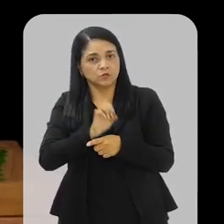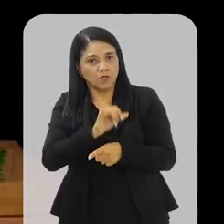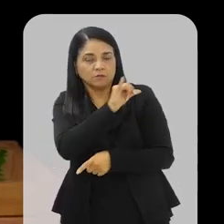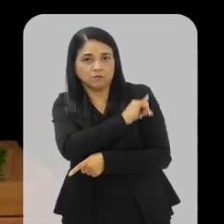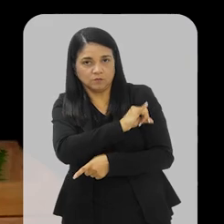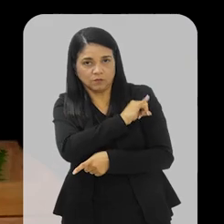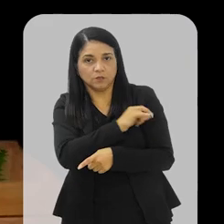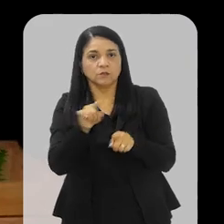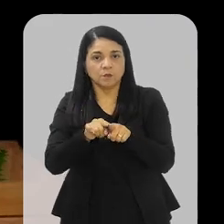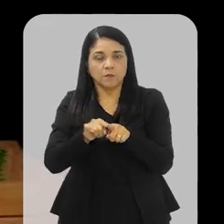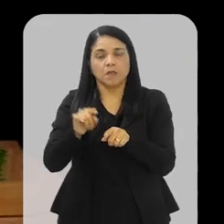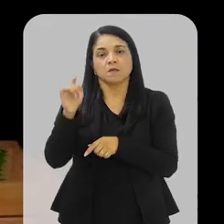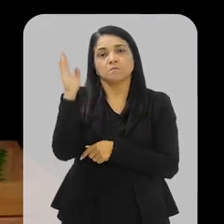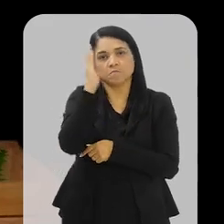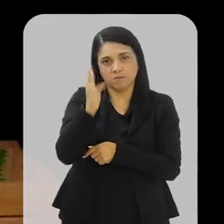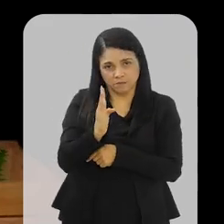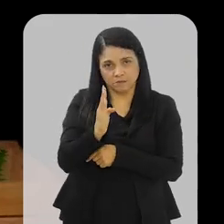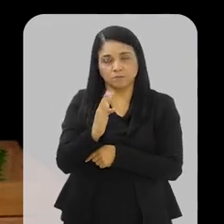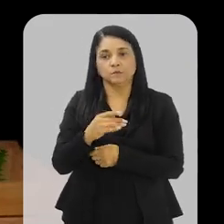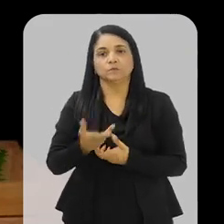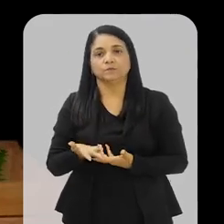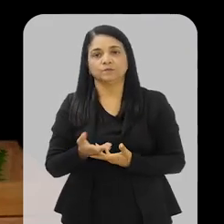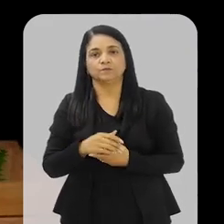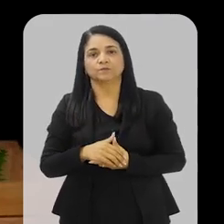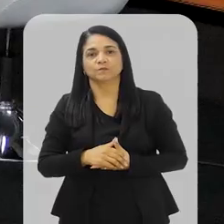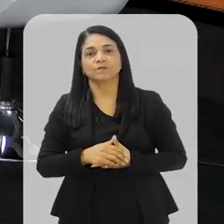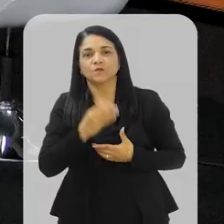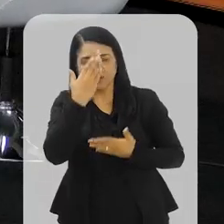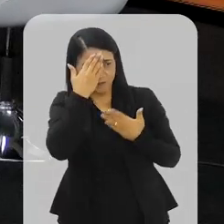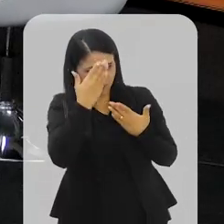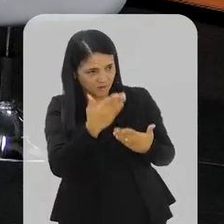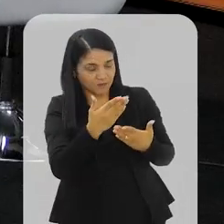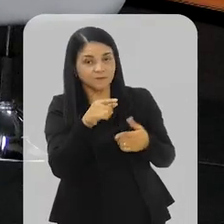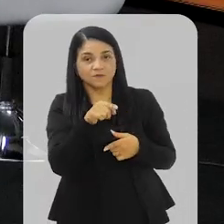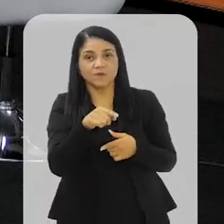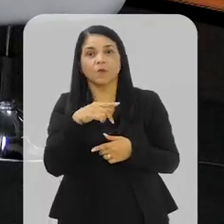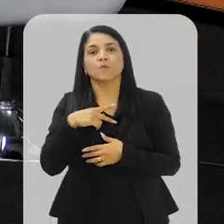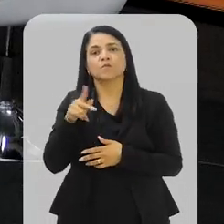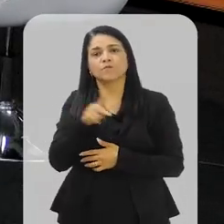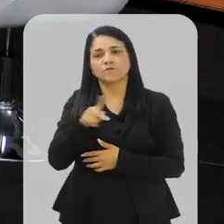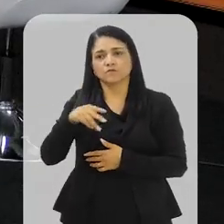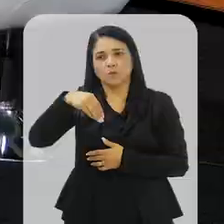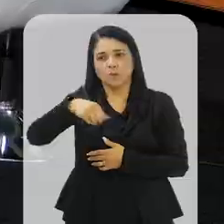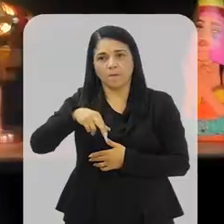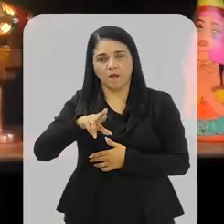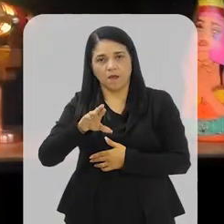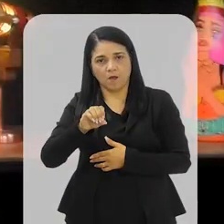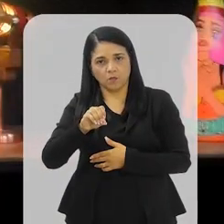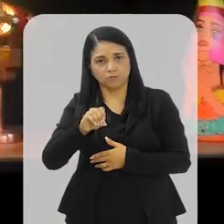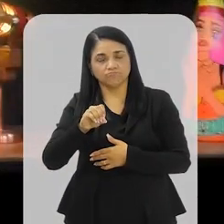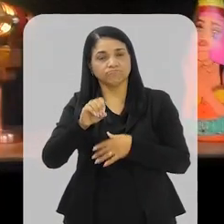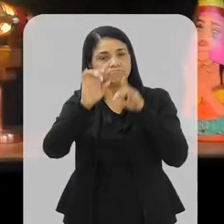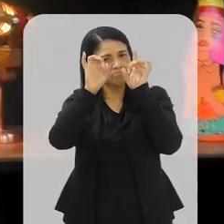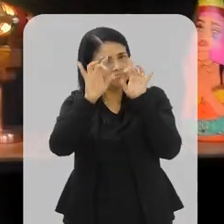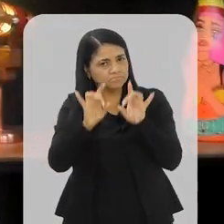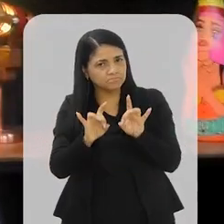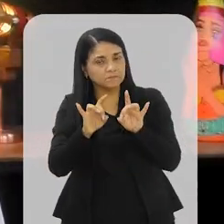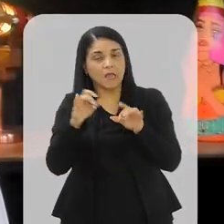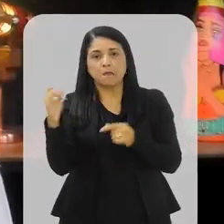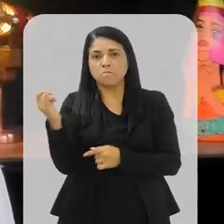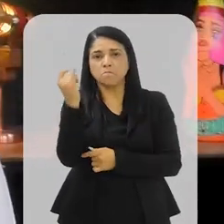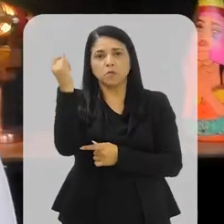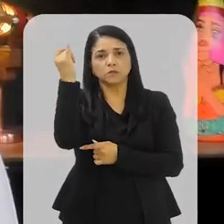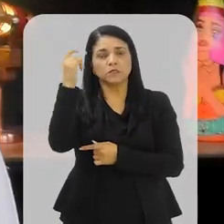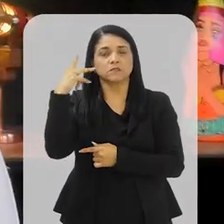só para o estado do Rio de Janeiro como também para a nossa nação perfeito obrigada eh professor Marcos eh especificamente sobre